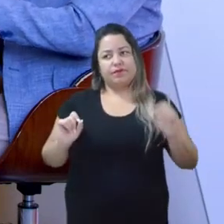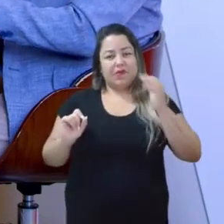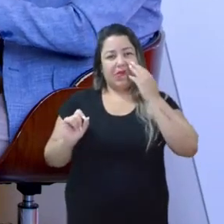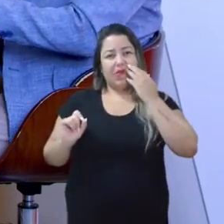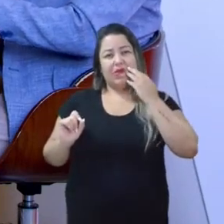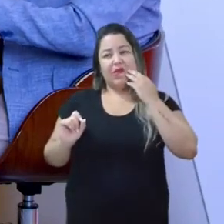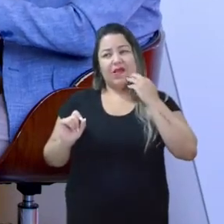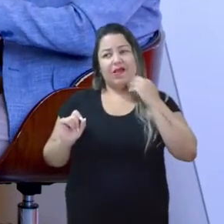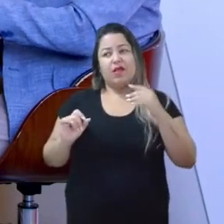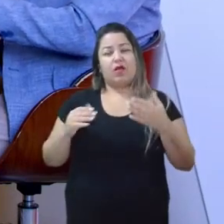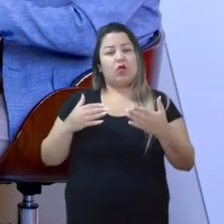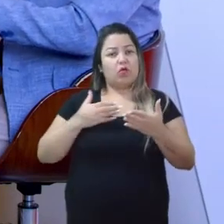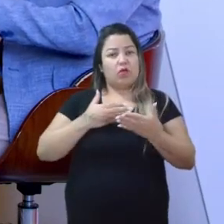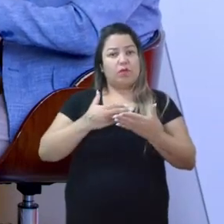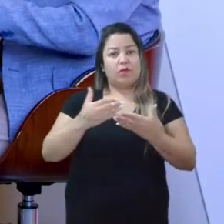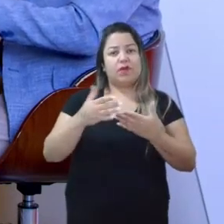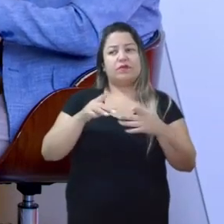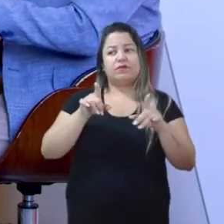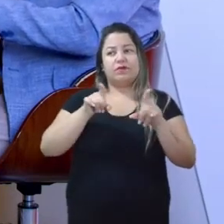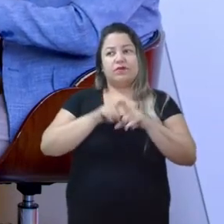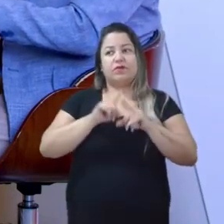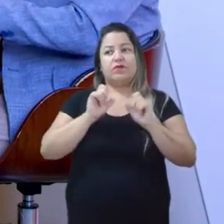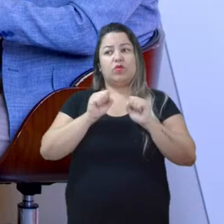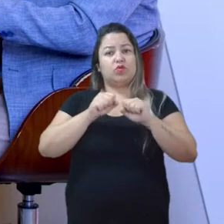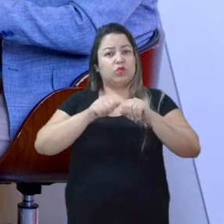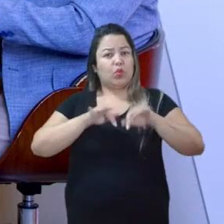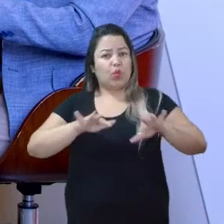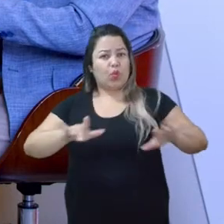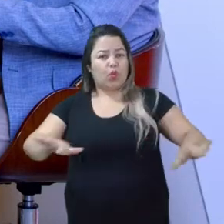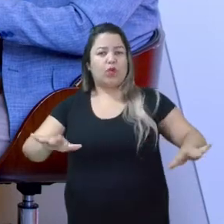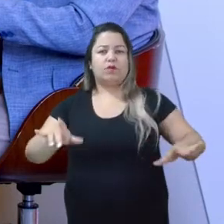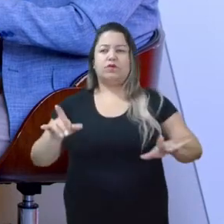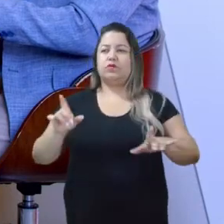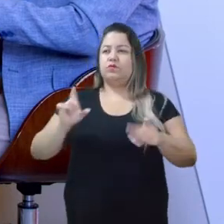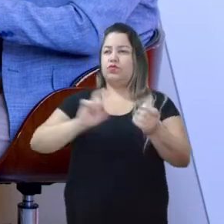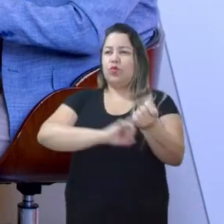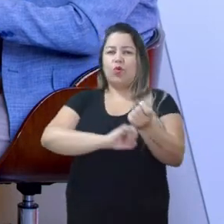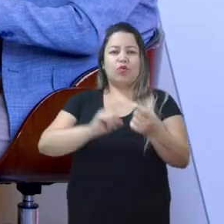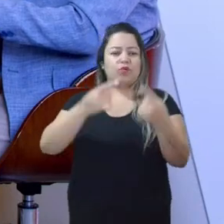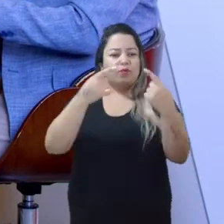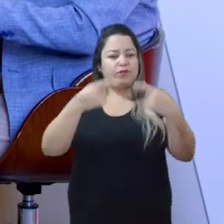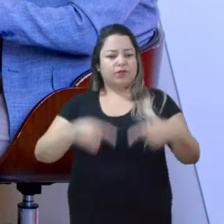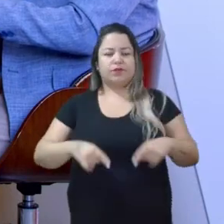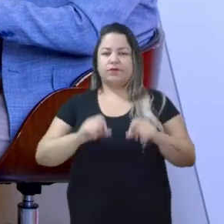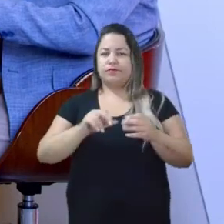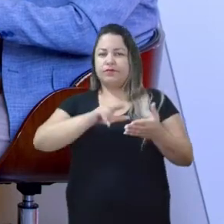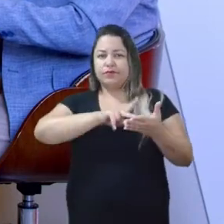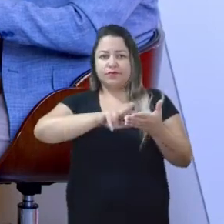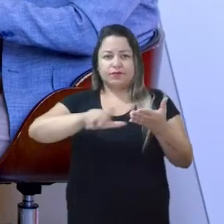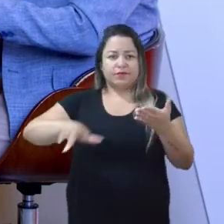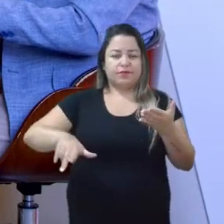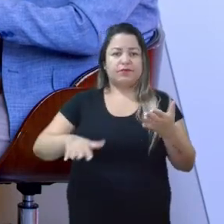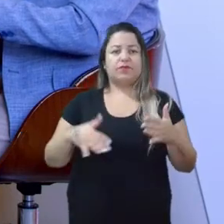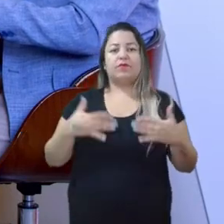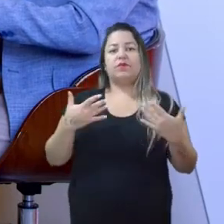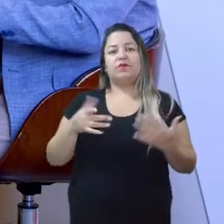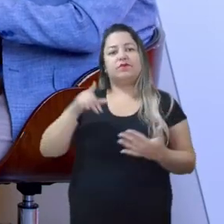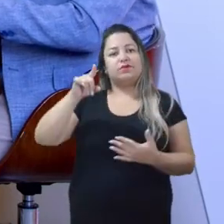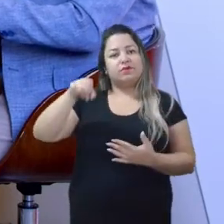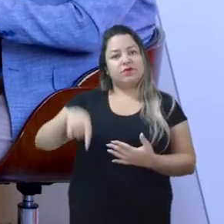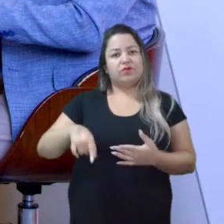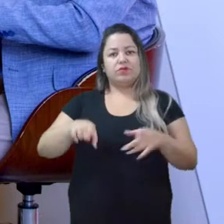começa a disseminar conteúdo de ódio, conteúdo político, né, enfim, que seja difamatório,